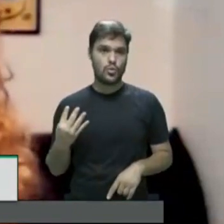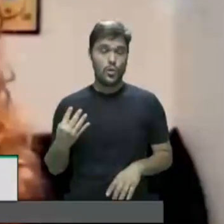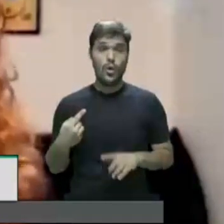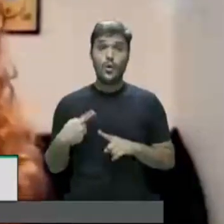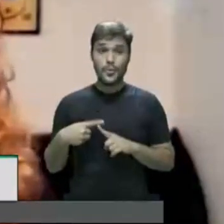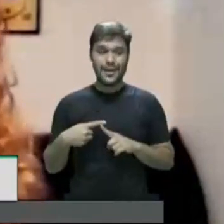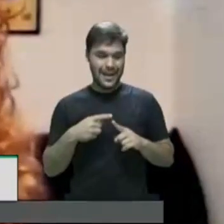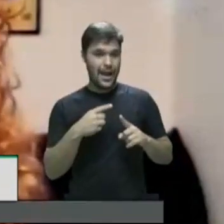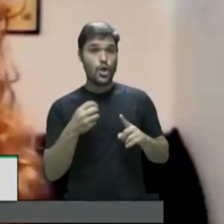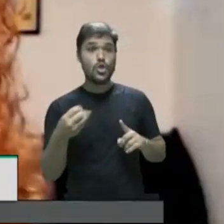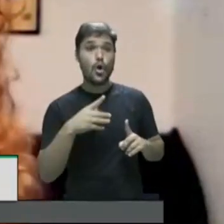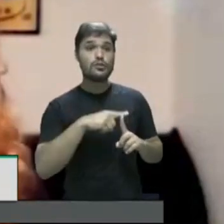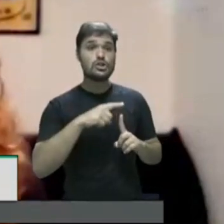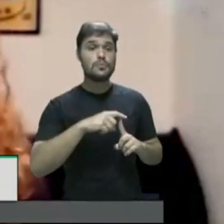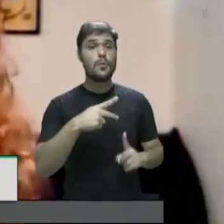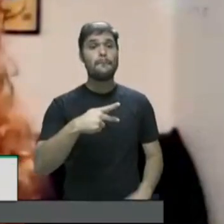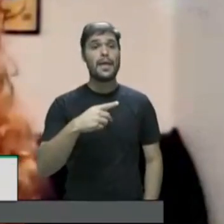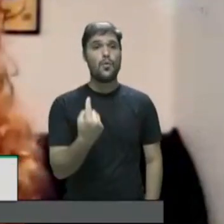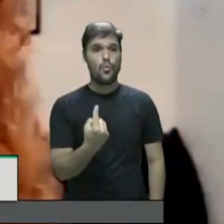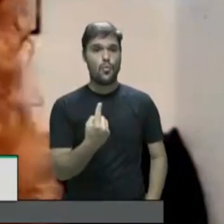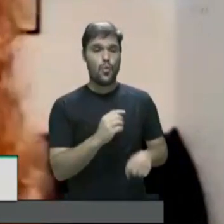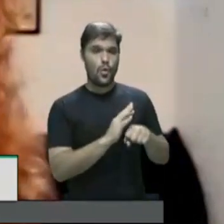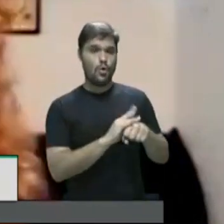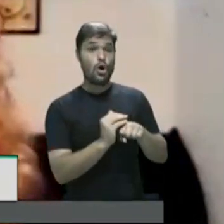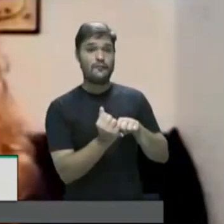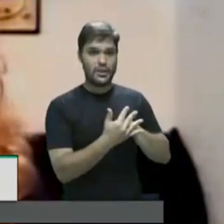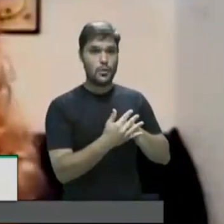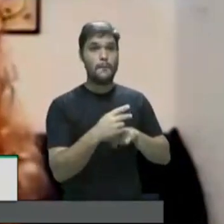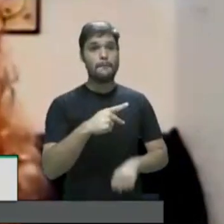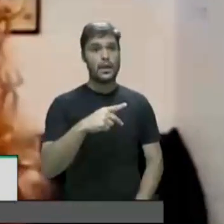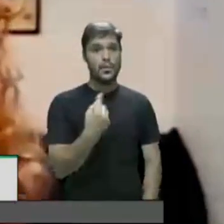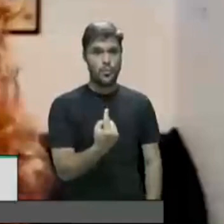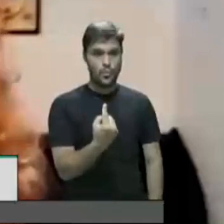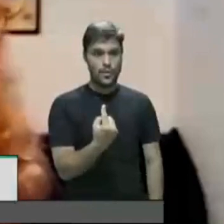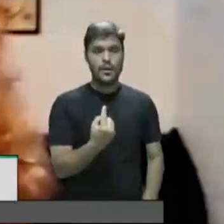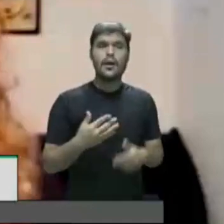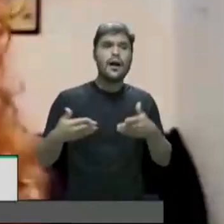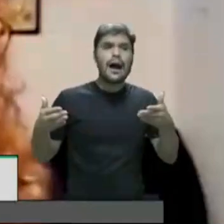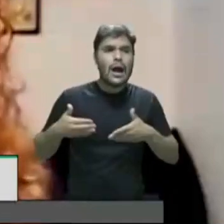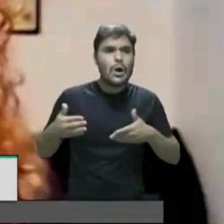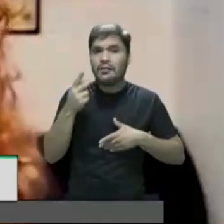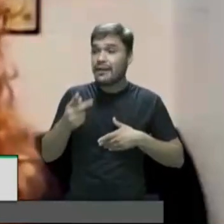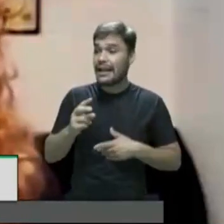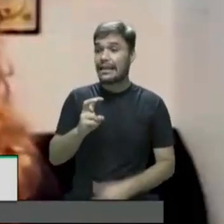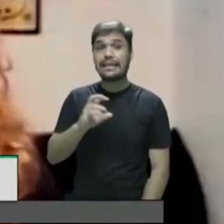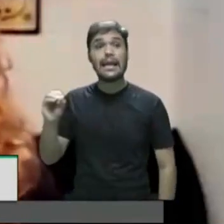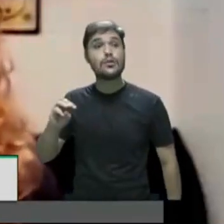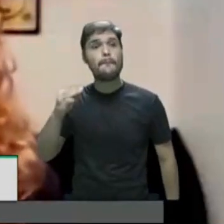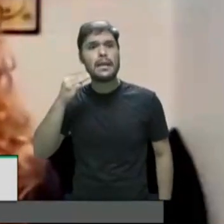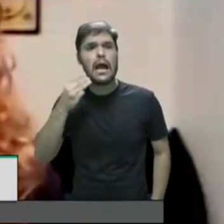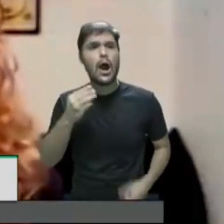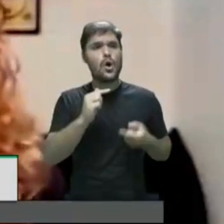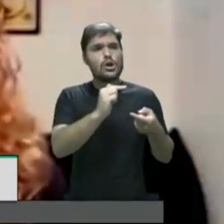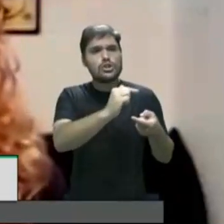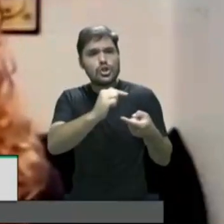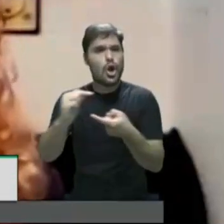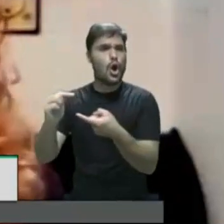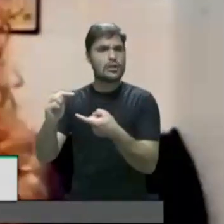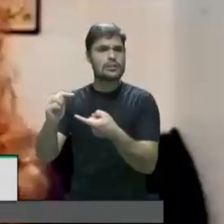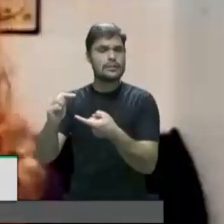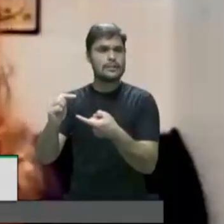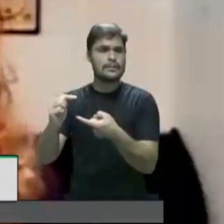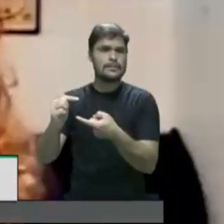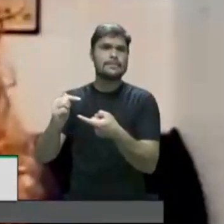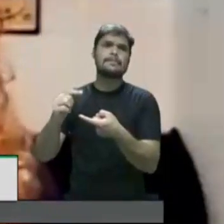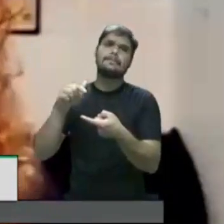da variante P1. Não é possível que a gente fale em 500 milhões de doses, isso é um anúncio